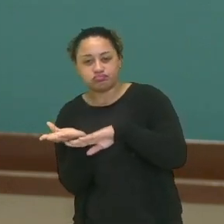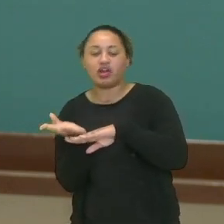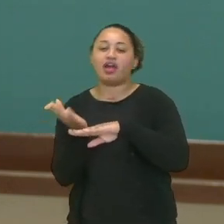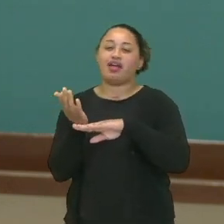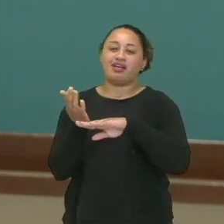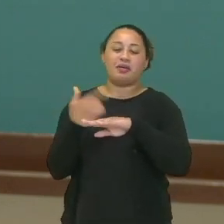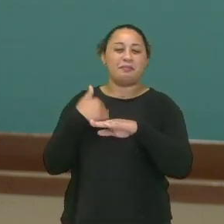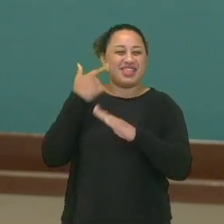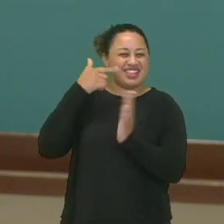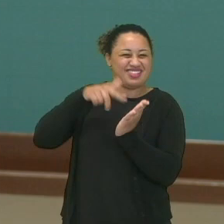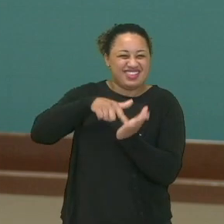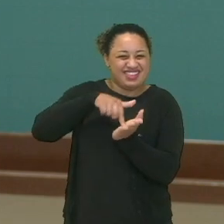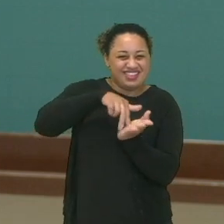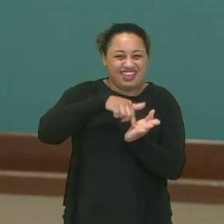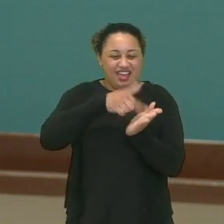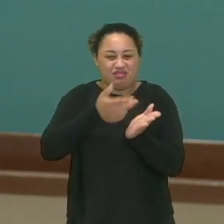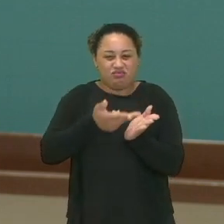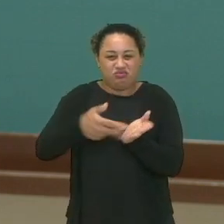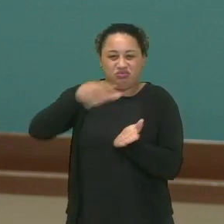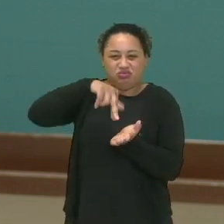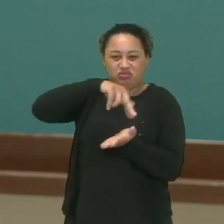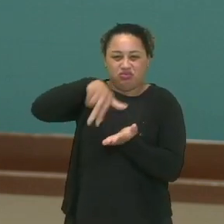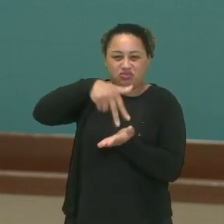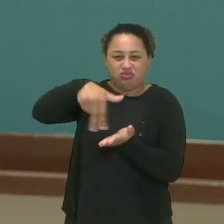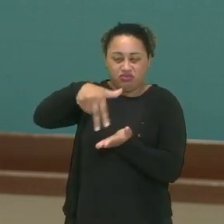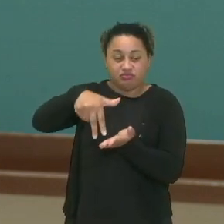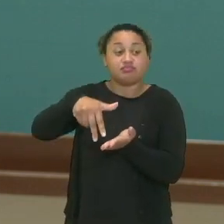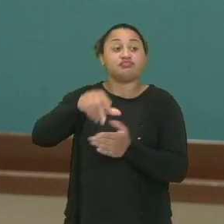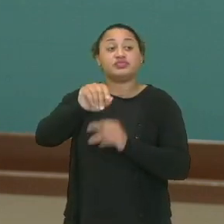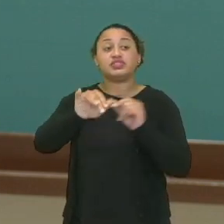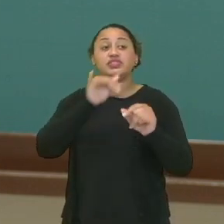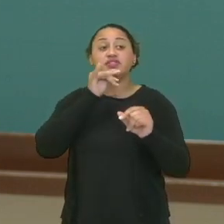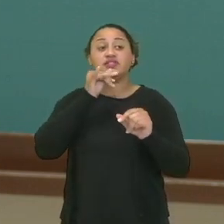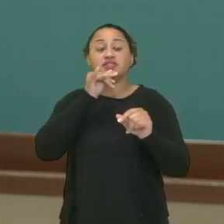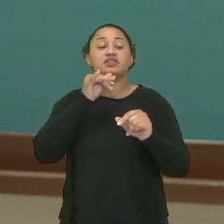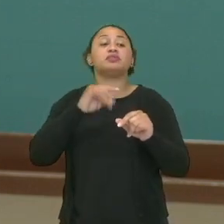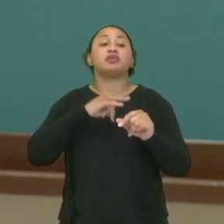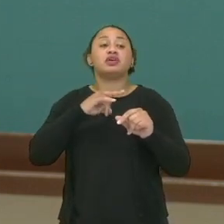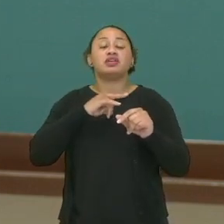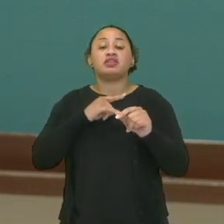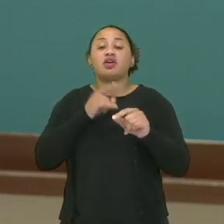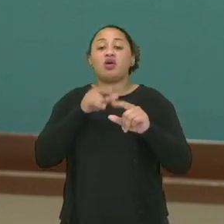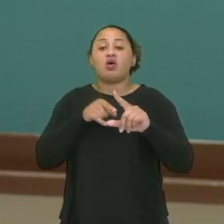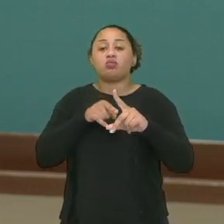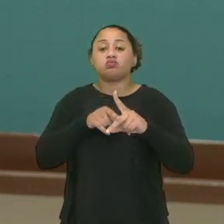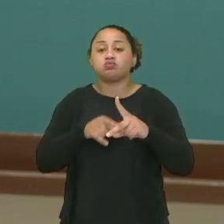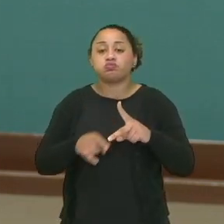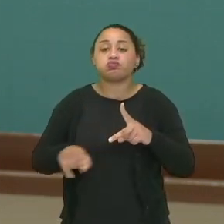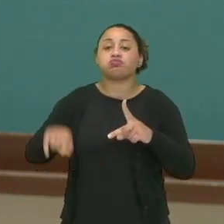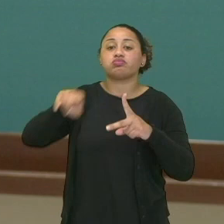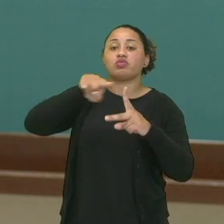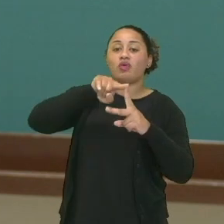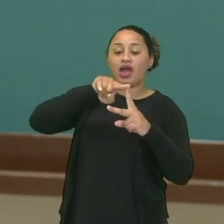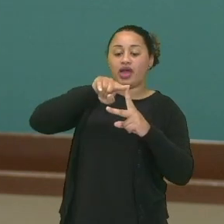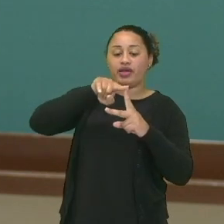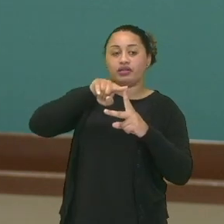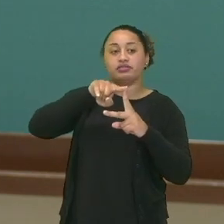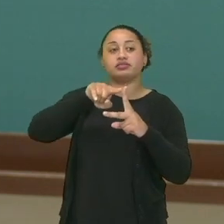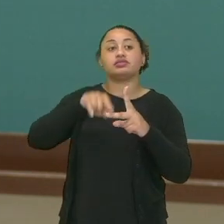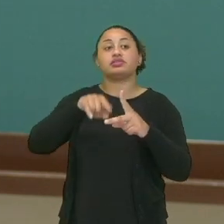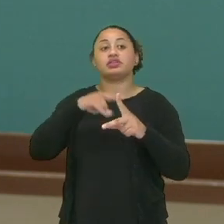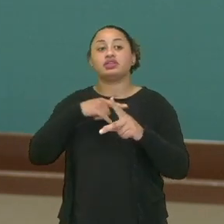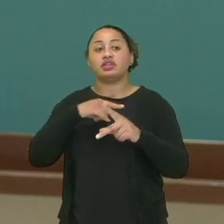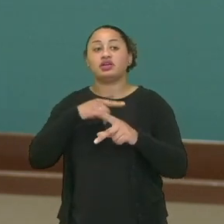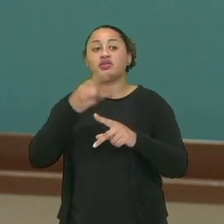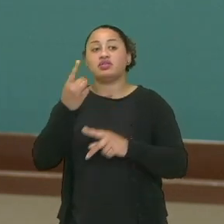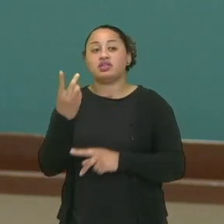giros, manobras, essas coisas. Então, quando fala lá, uma manobra deu 1/4 de volta, né? 3/4 de volta.